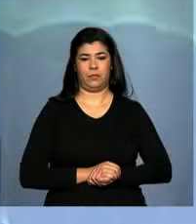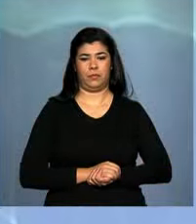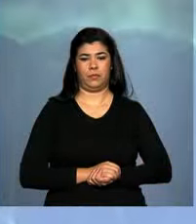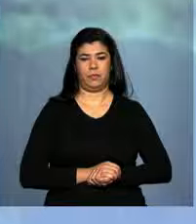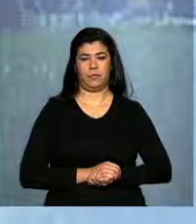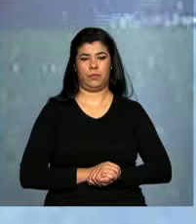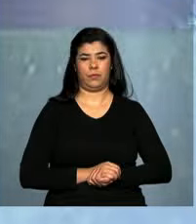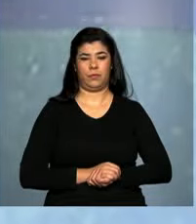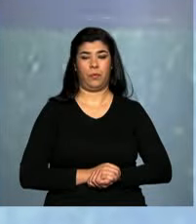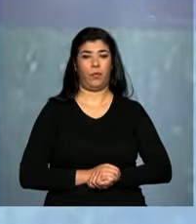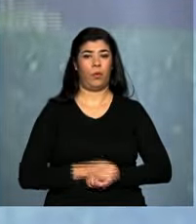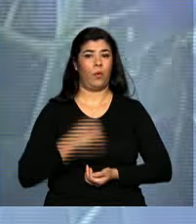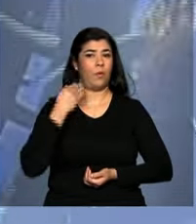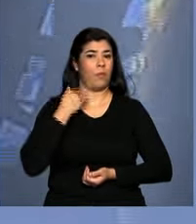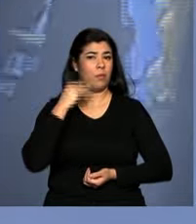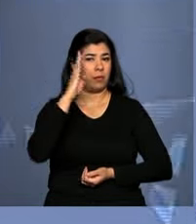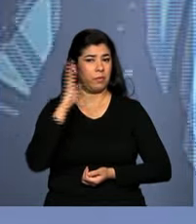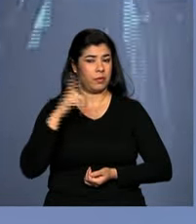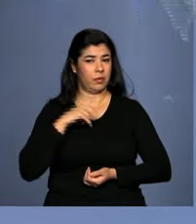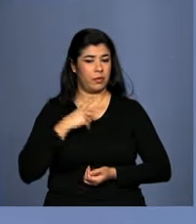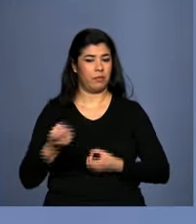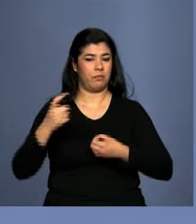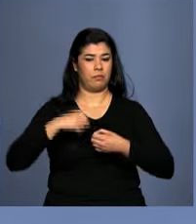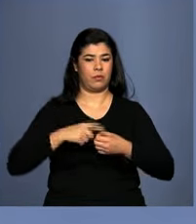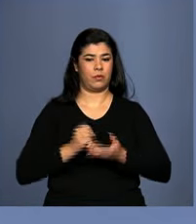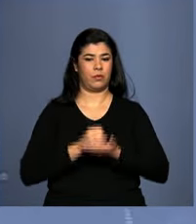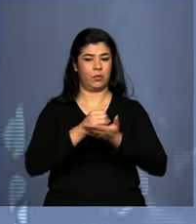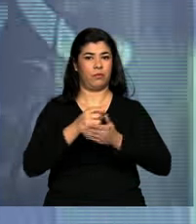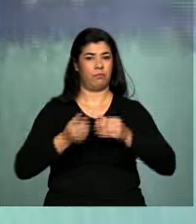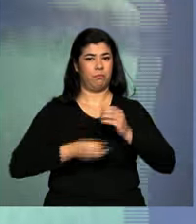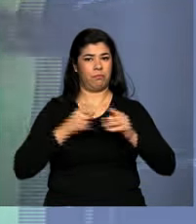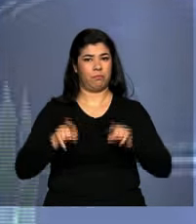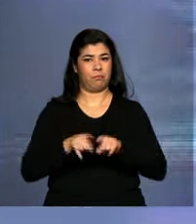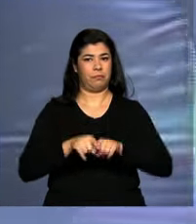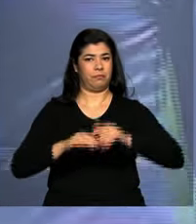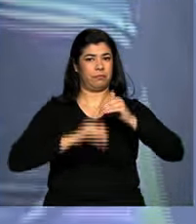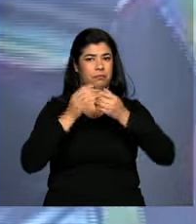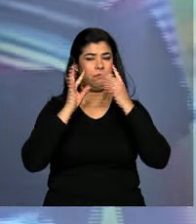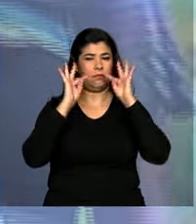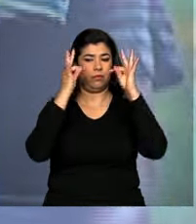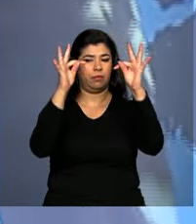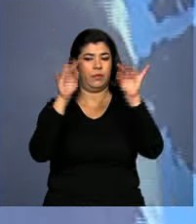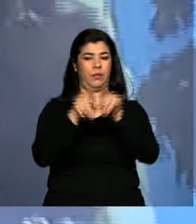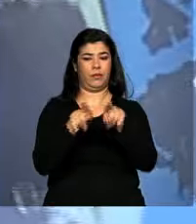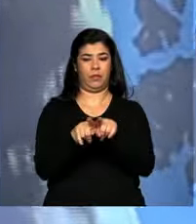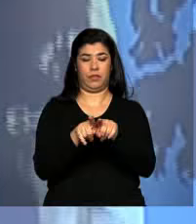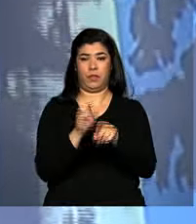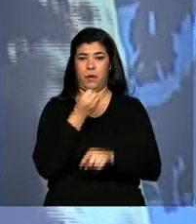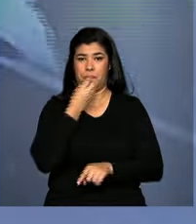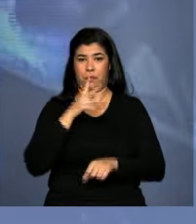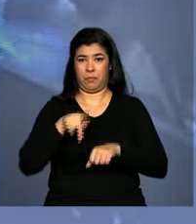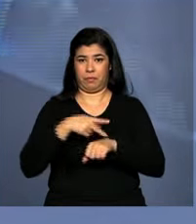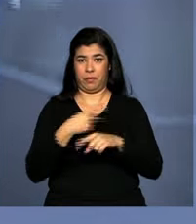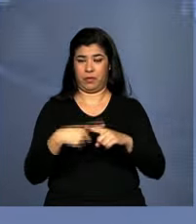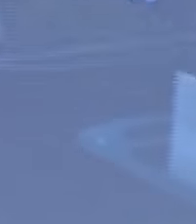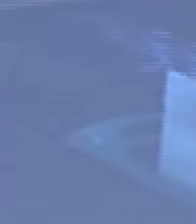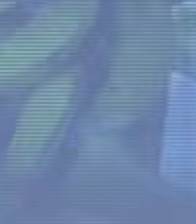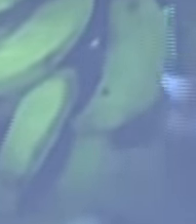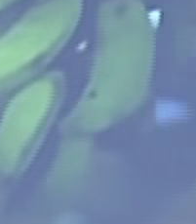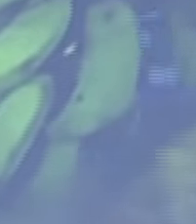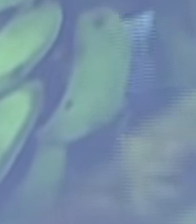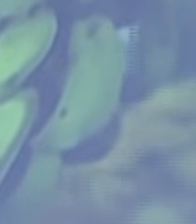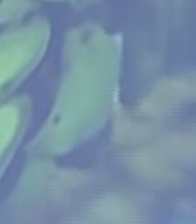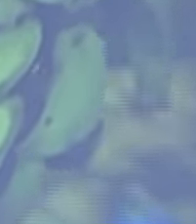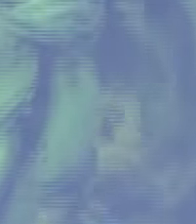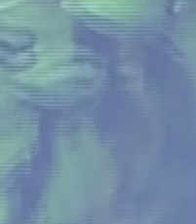Isso é bom para o produtor, porque ele pode ampliar suas atividades e investir em tecnologia. É bom para o país, porque gera mais empregos